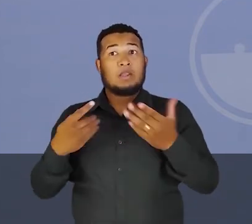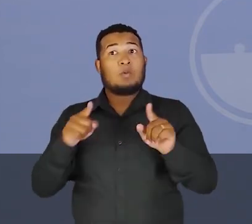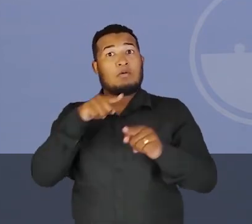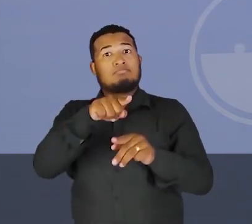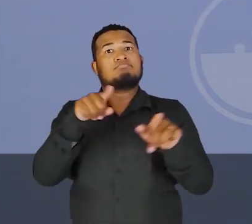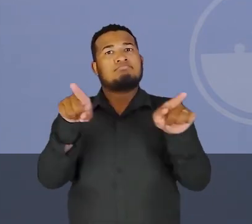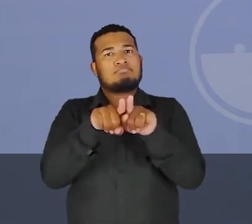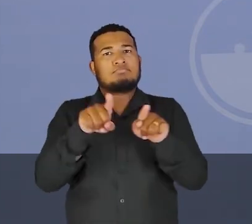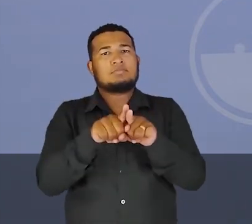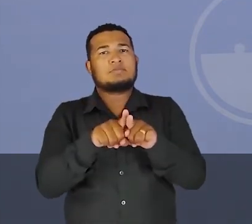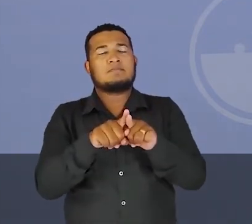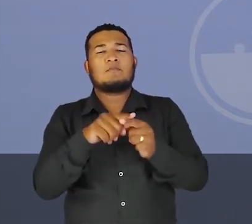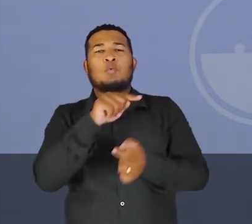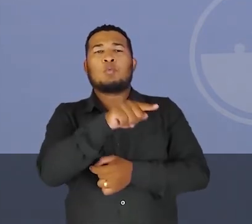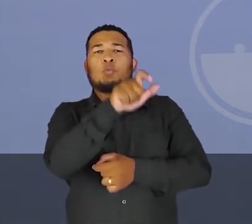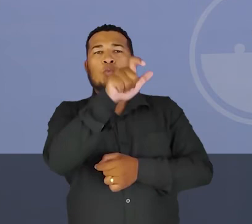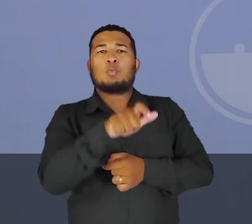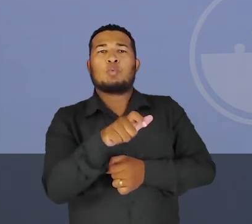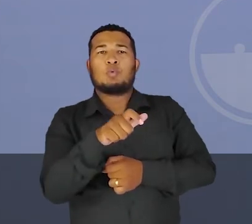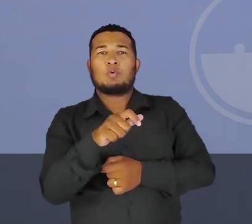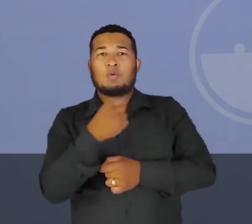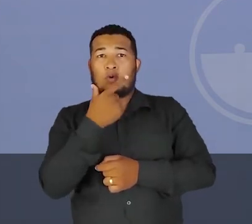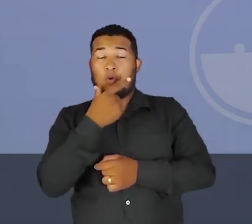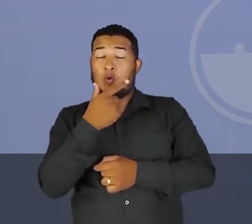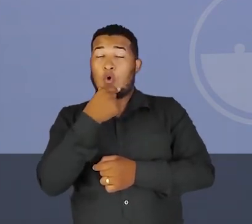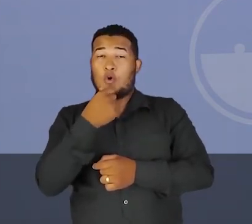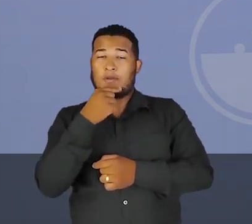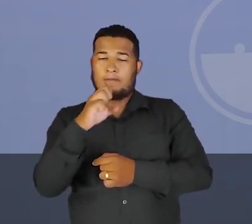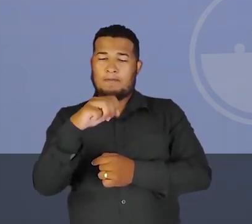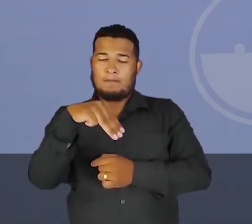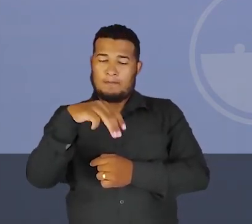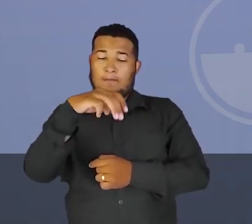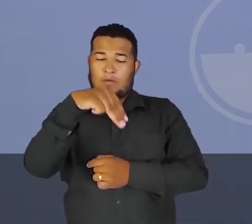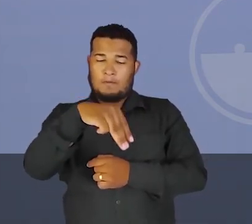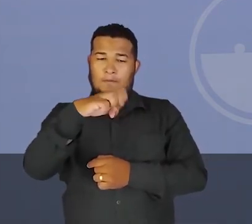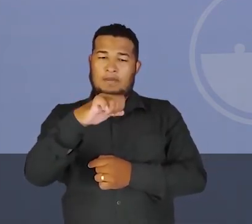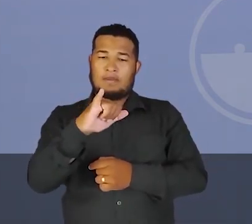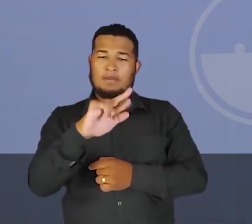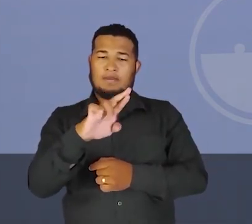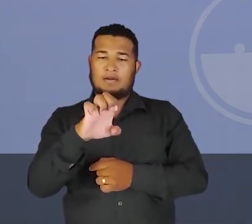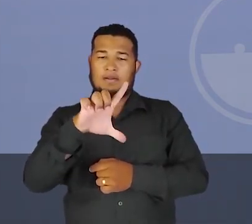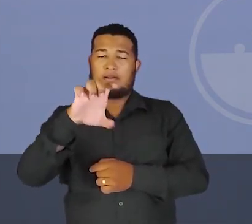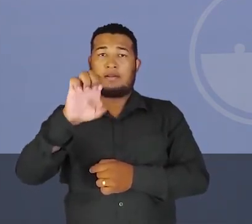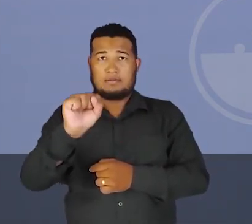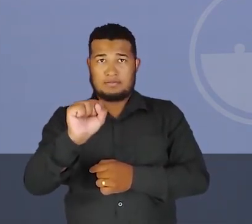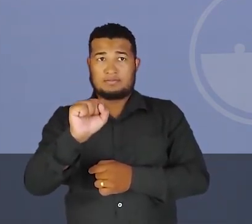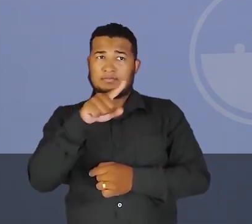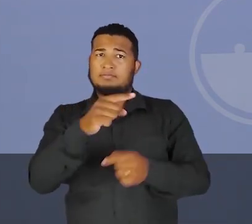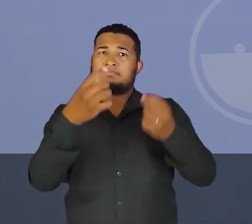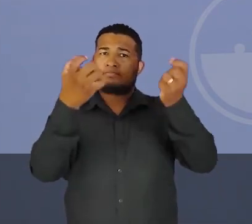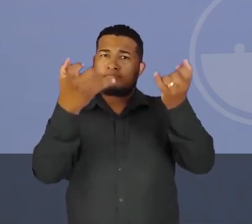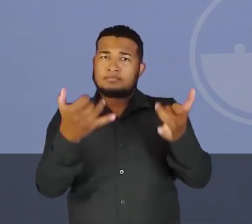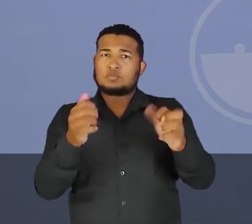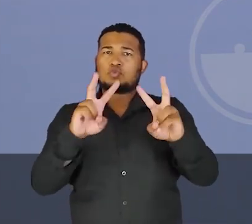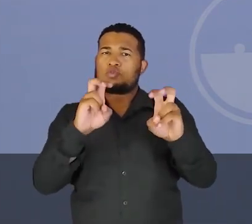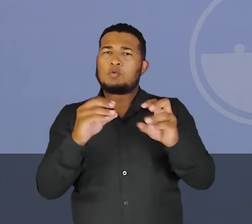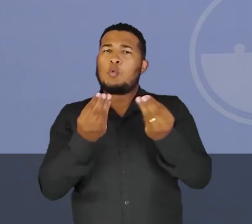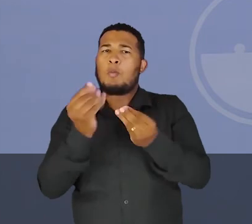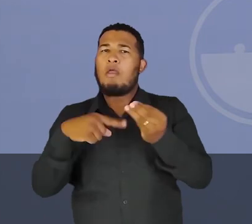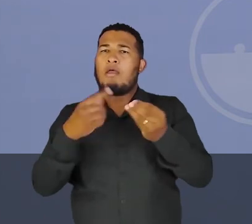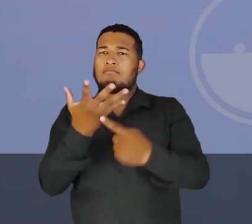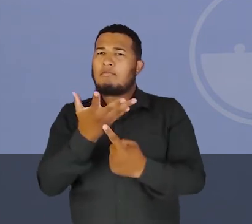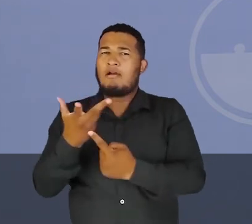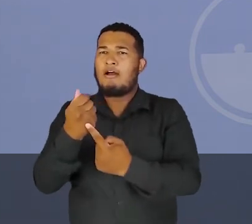também, o Cildo Meirelles, né, ao promover esse tipo de proposição de